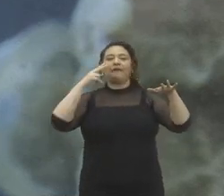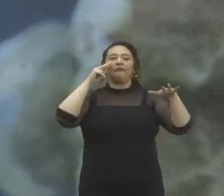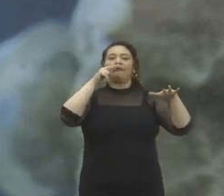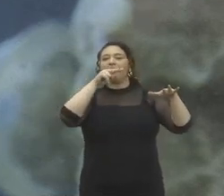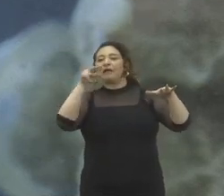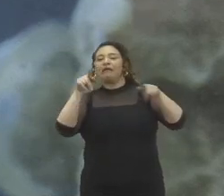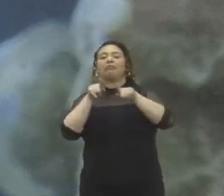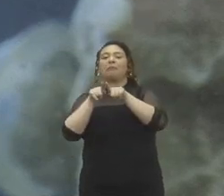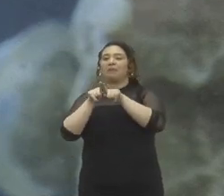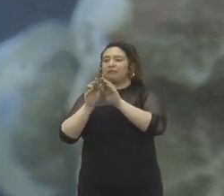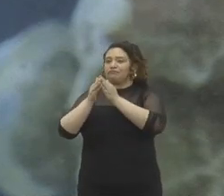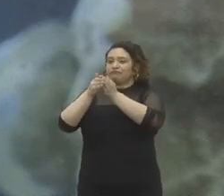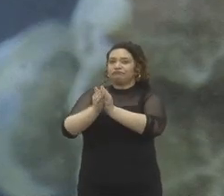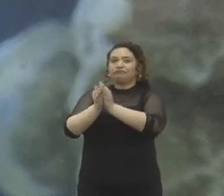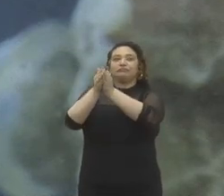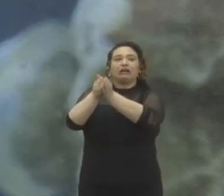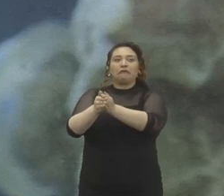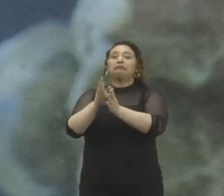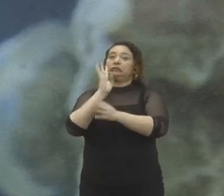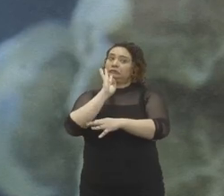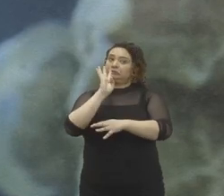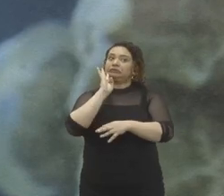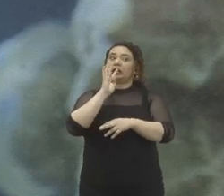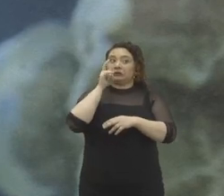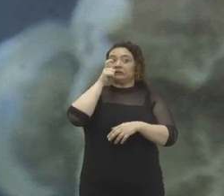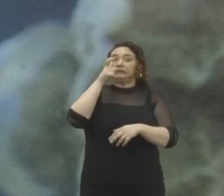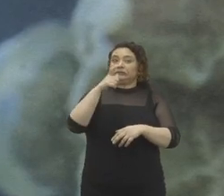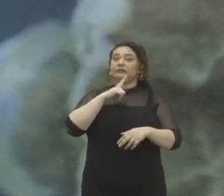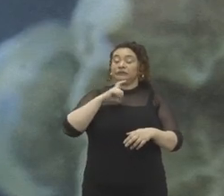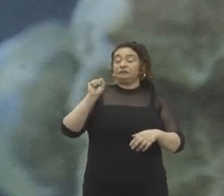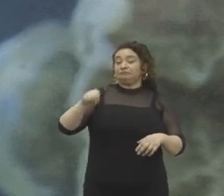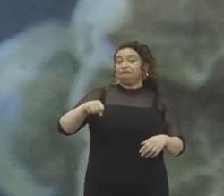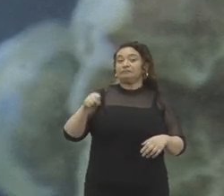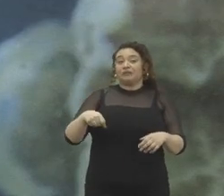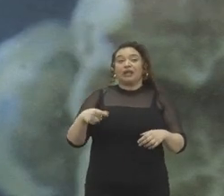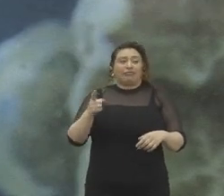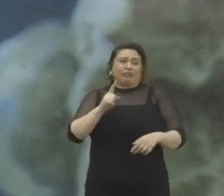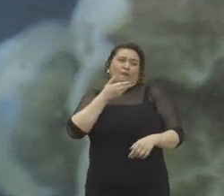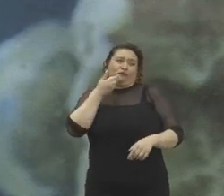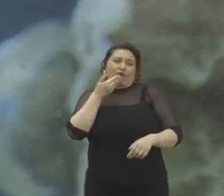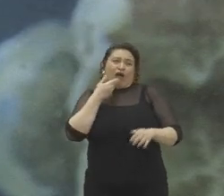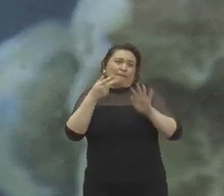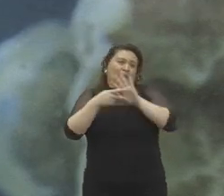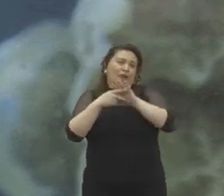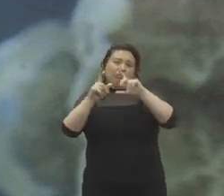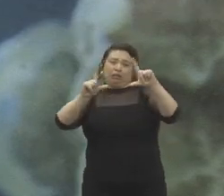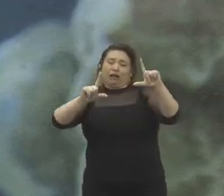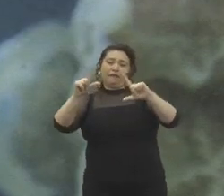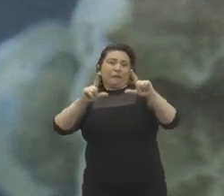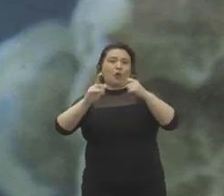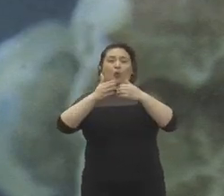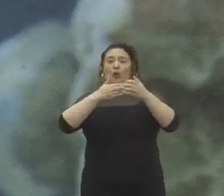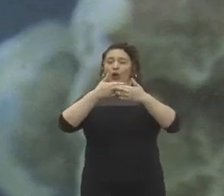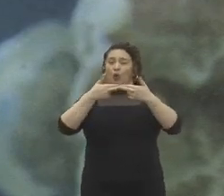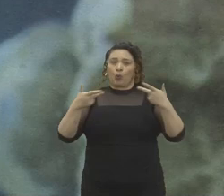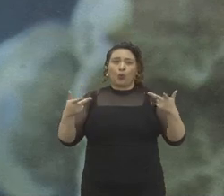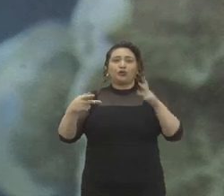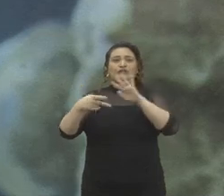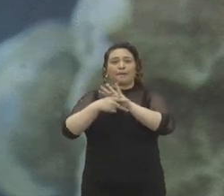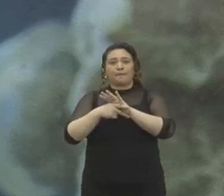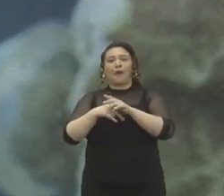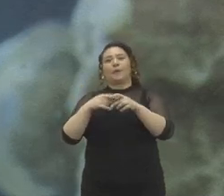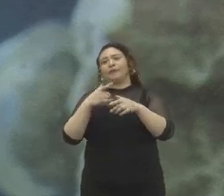navegando sempre foi muito bacana muito interessante não é fácil fazer televisão ou qualquer coisa que envolva equipamento